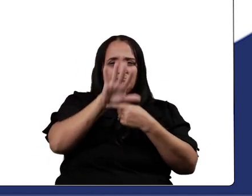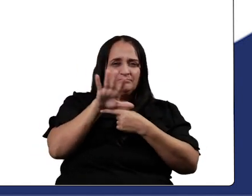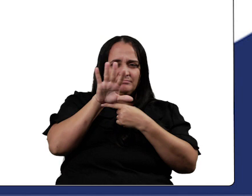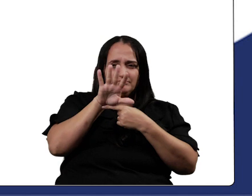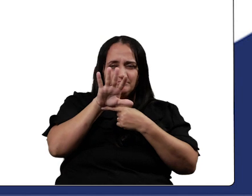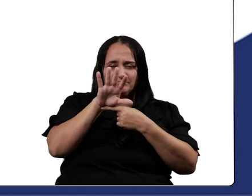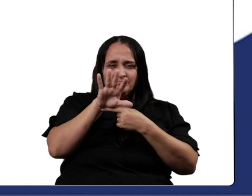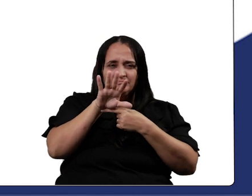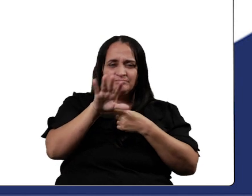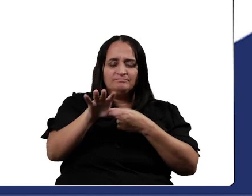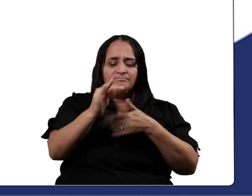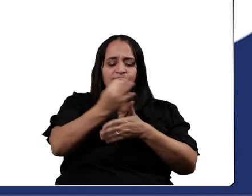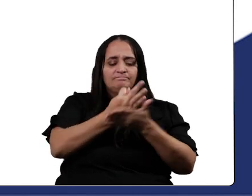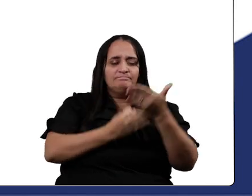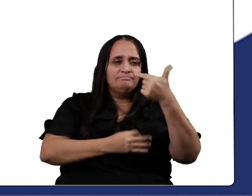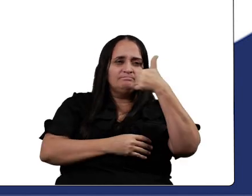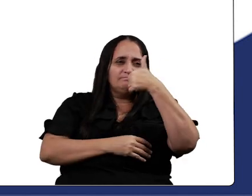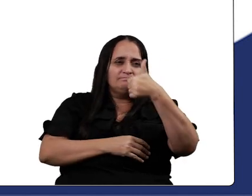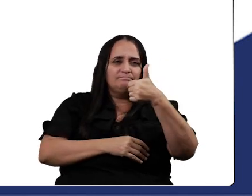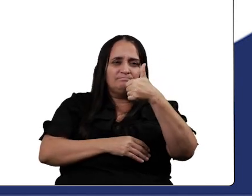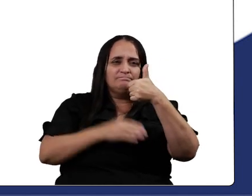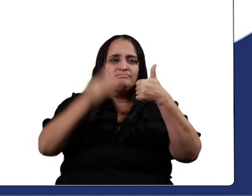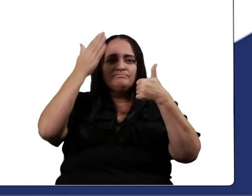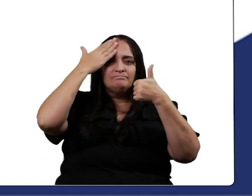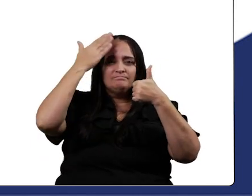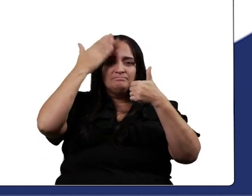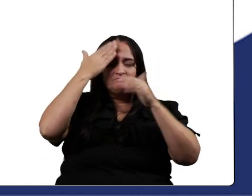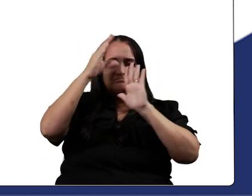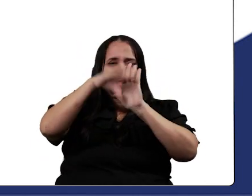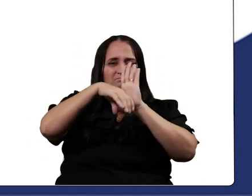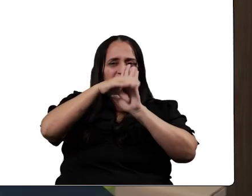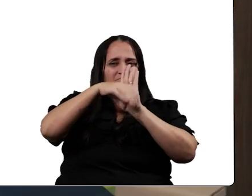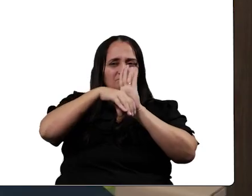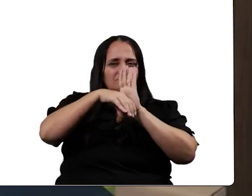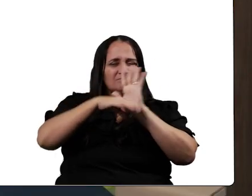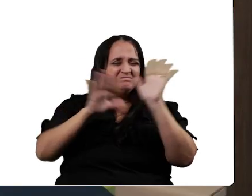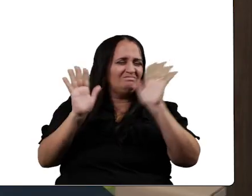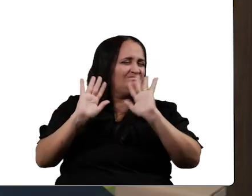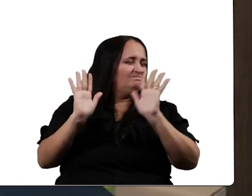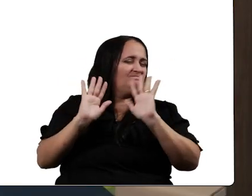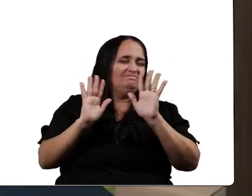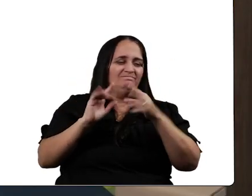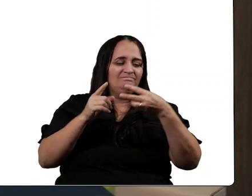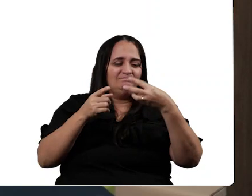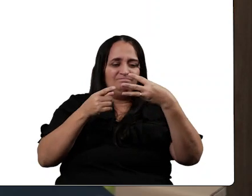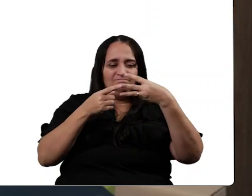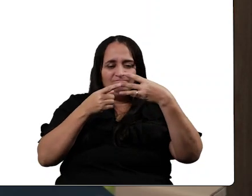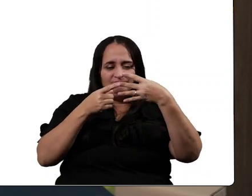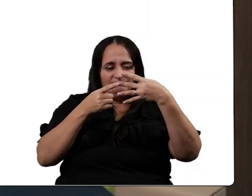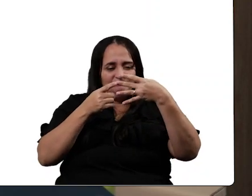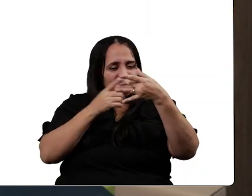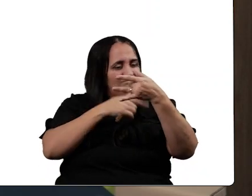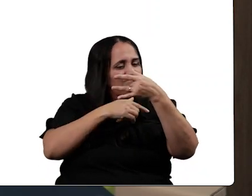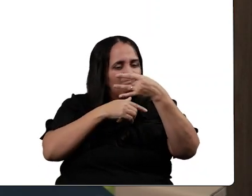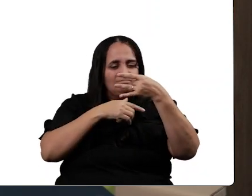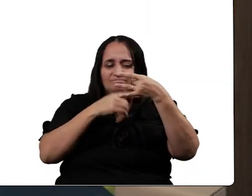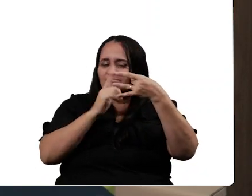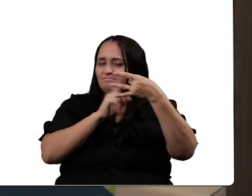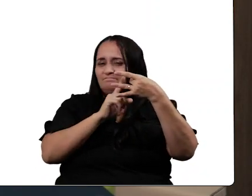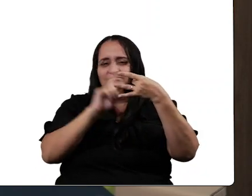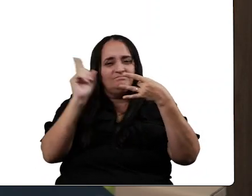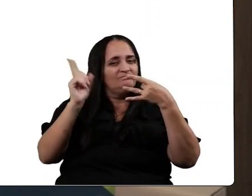e o texto 1 para saber o conceito usado na criação. Não. É o contrário do que disse a letra